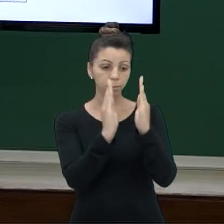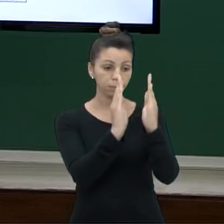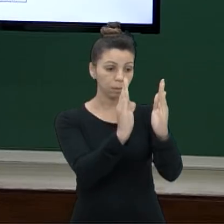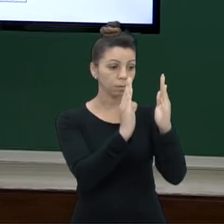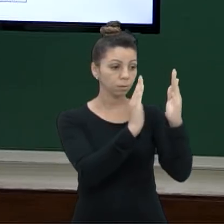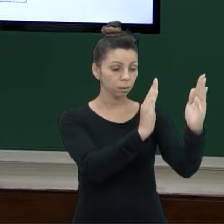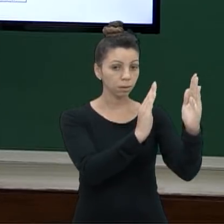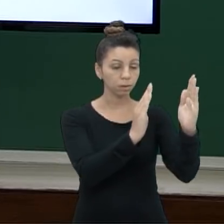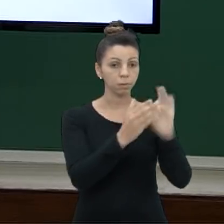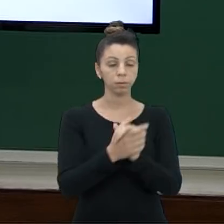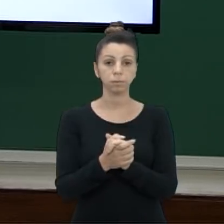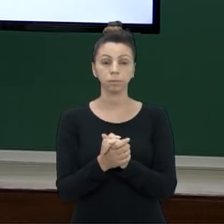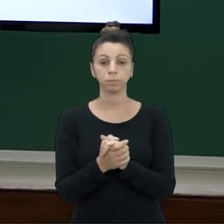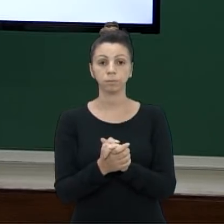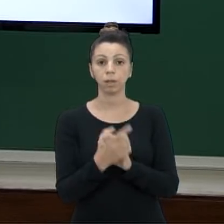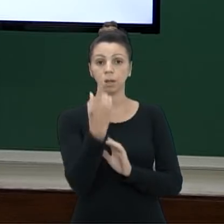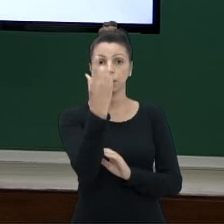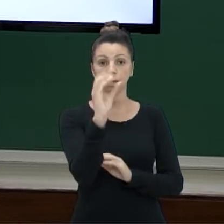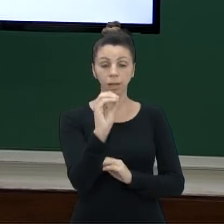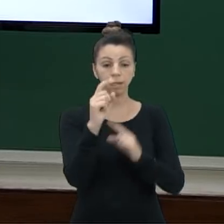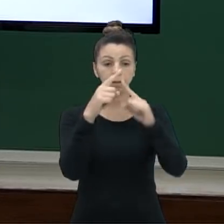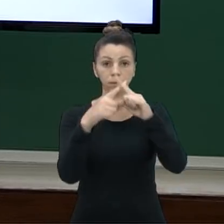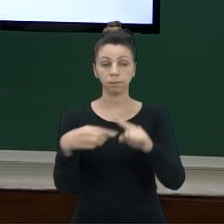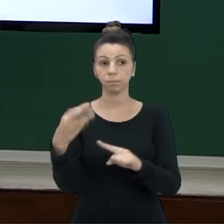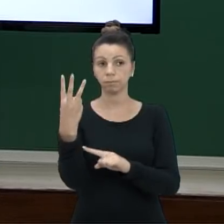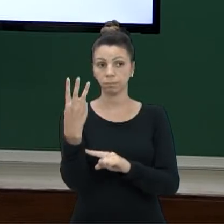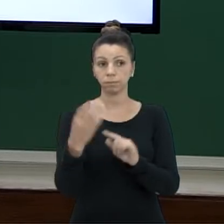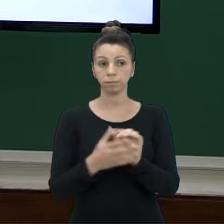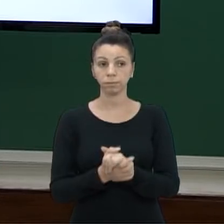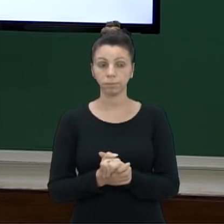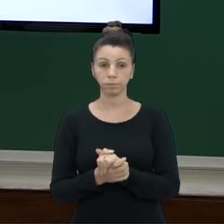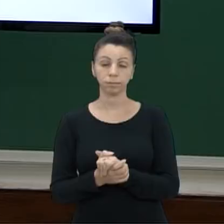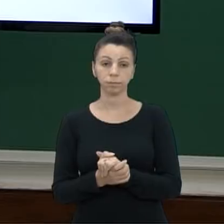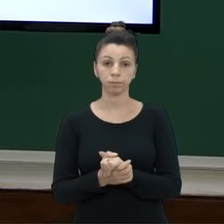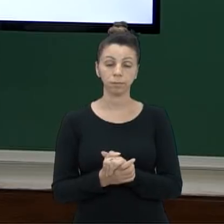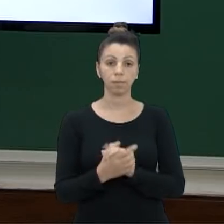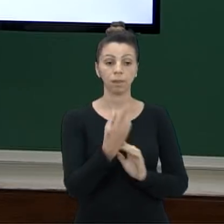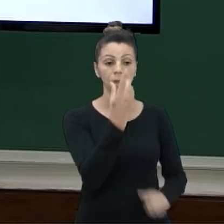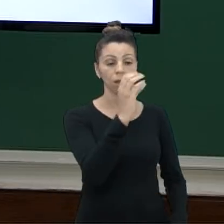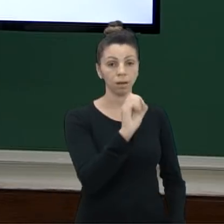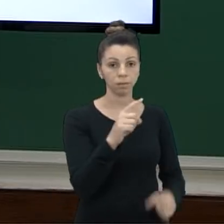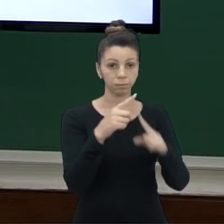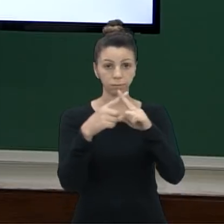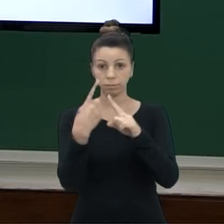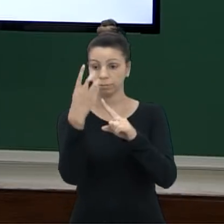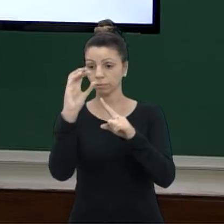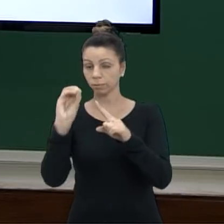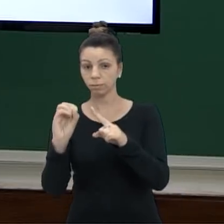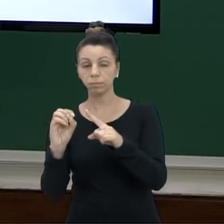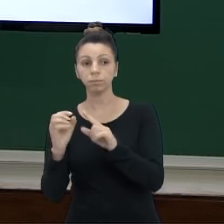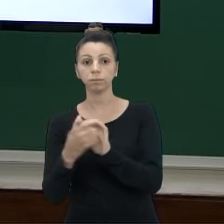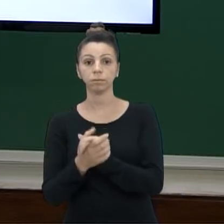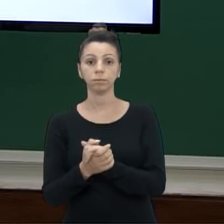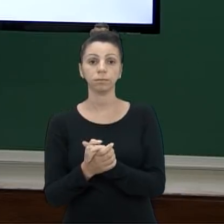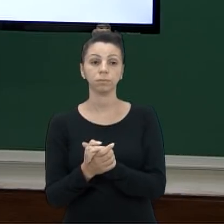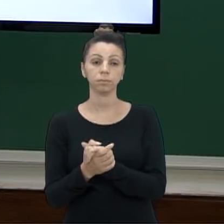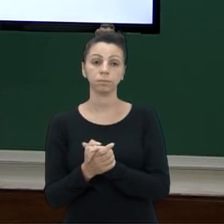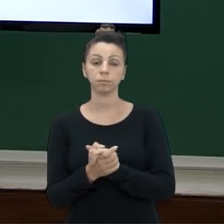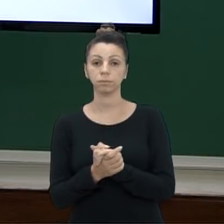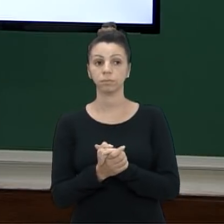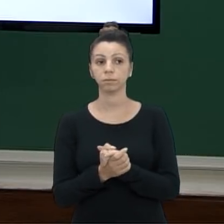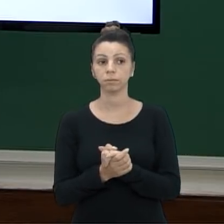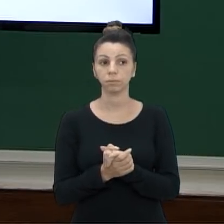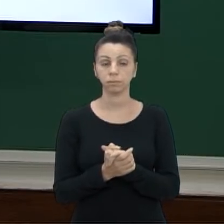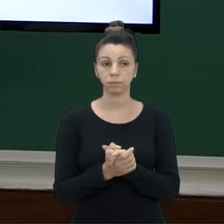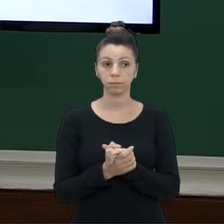por 10 3 vezes. Multiplicando, então, 10 vezes 10, 100, vezes 10, 1000, 1000, vezes o